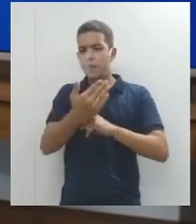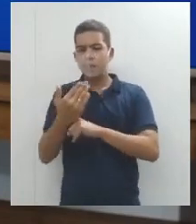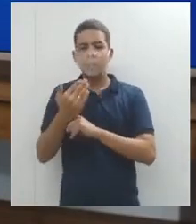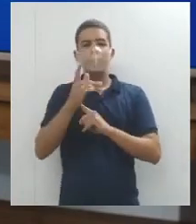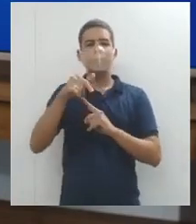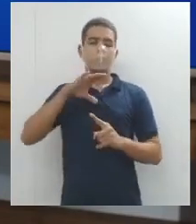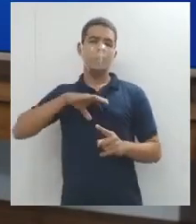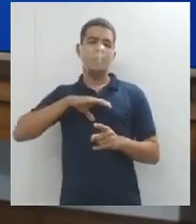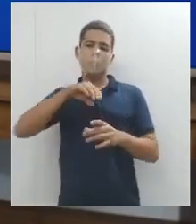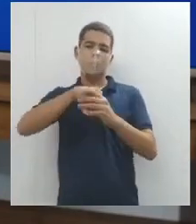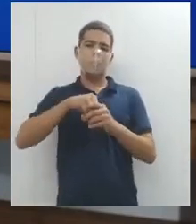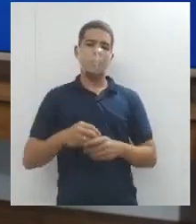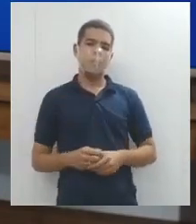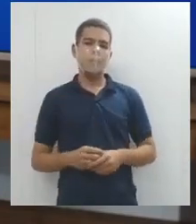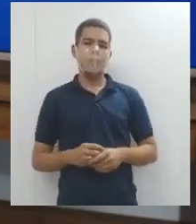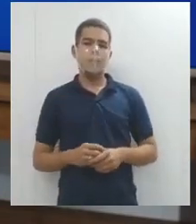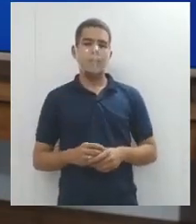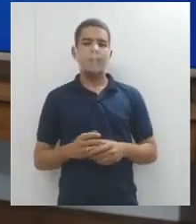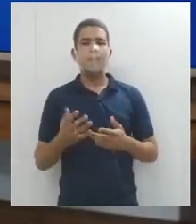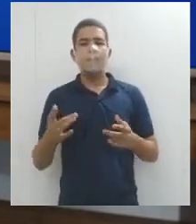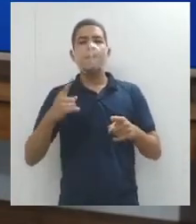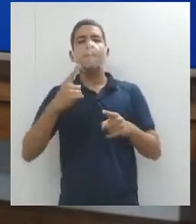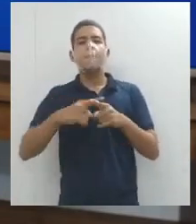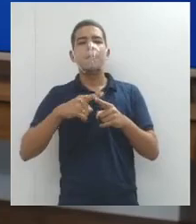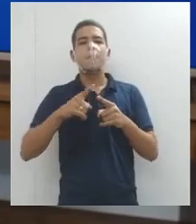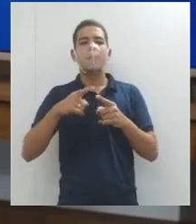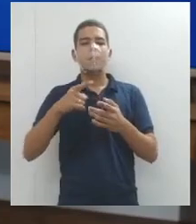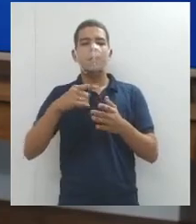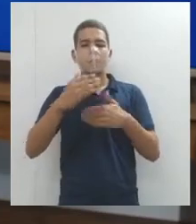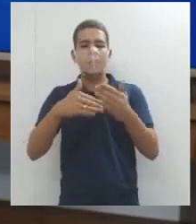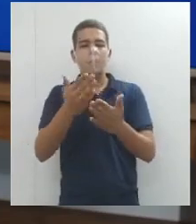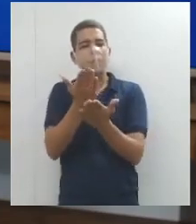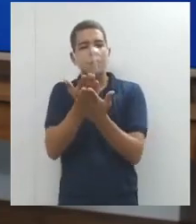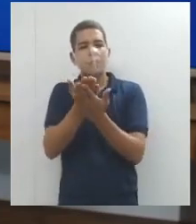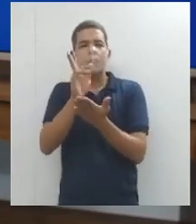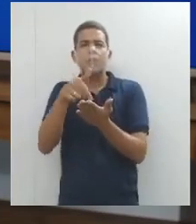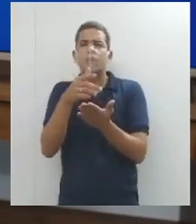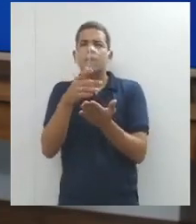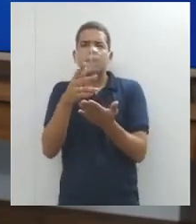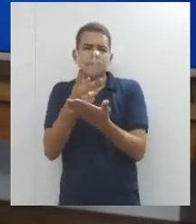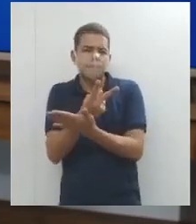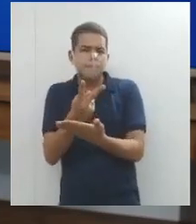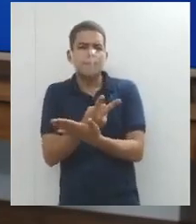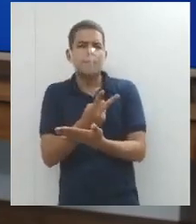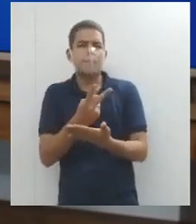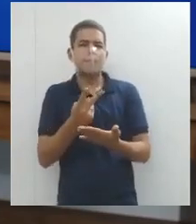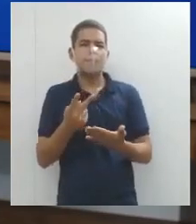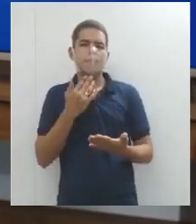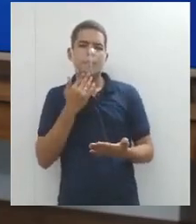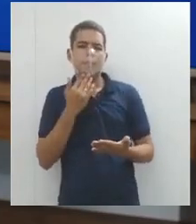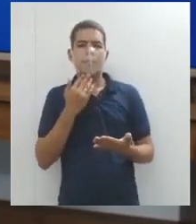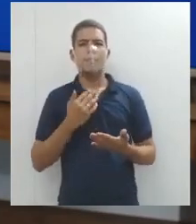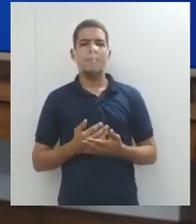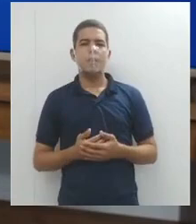língua portuguesa, porque o processo de estudo está sendo falho. Como assim, Jaidete? Vejam só,